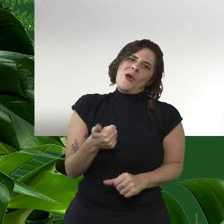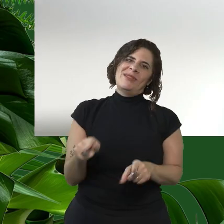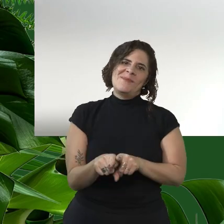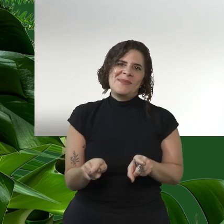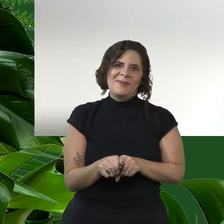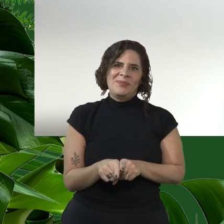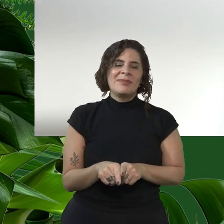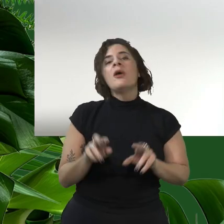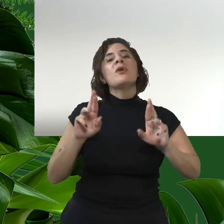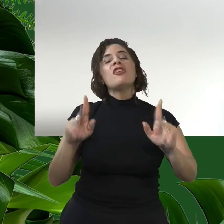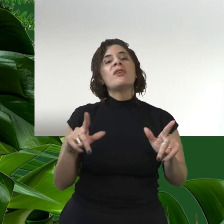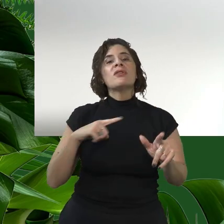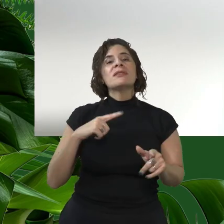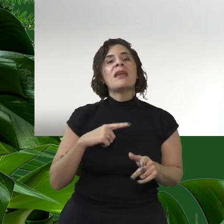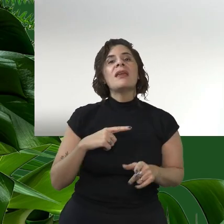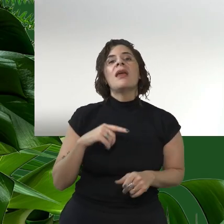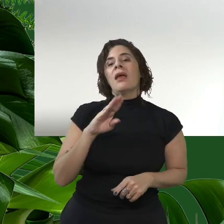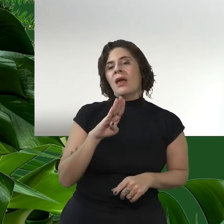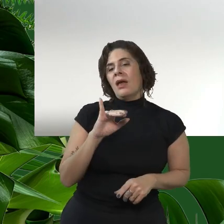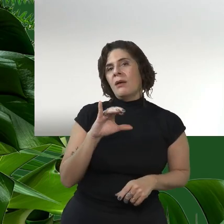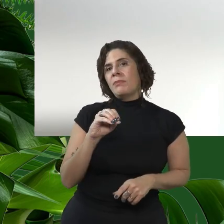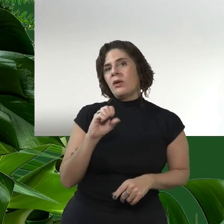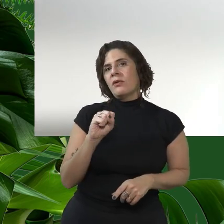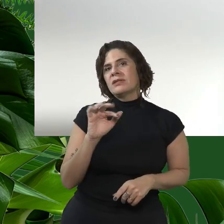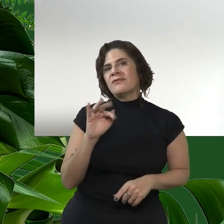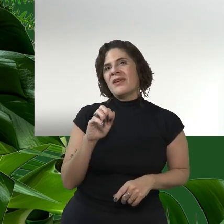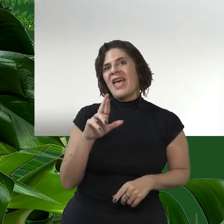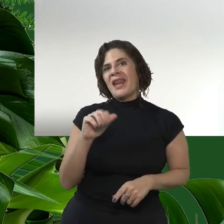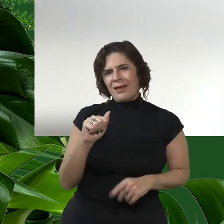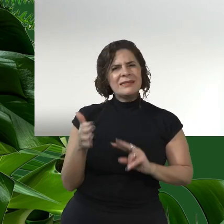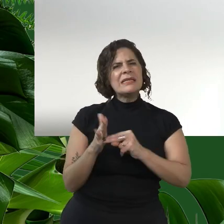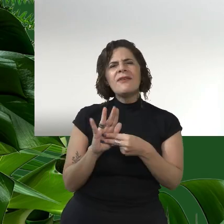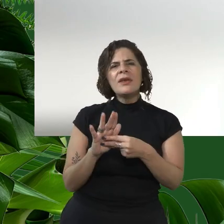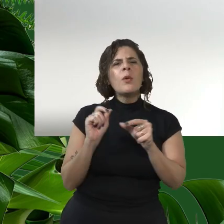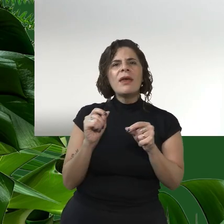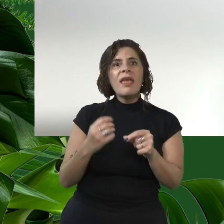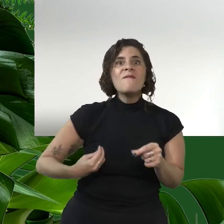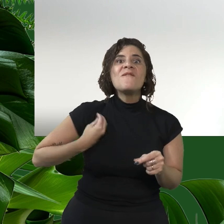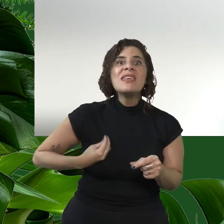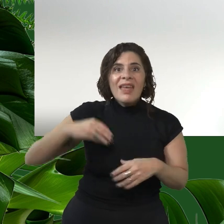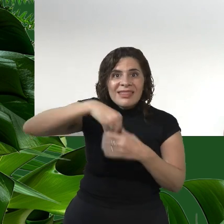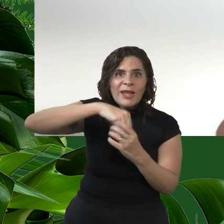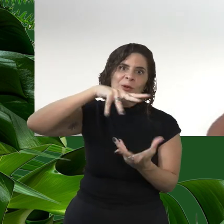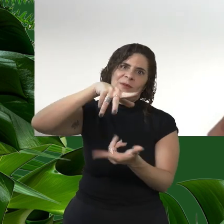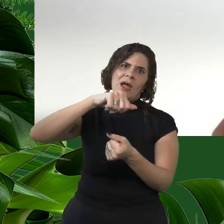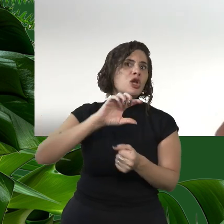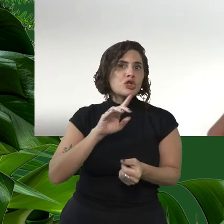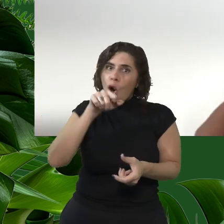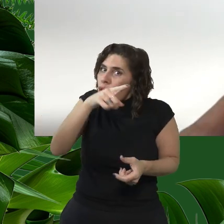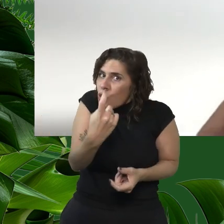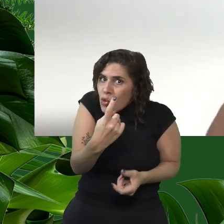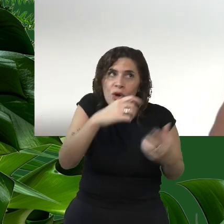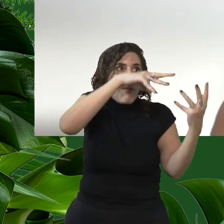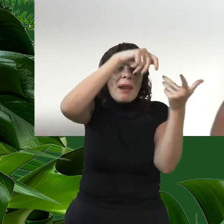conhecemos, que é a biosfera, é a parte viva do planeta. Isso só tem aqui no planeta Terra, a gente faz parte dessa